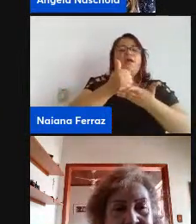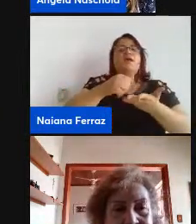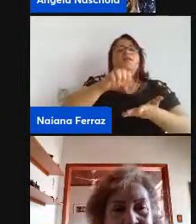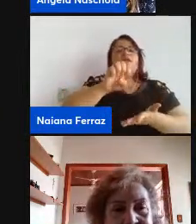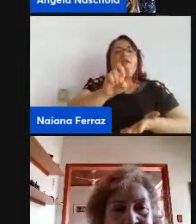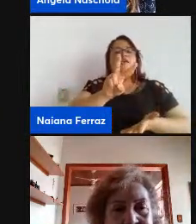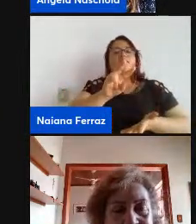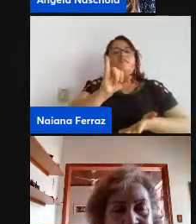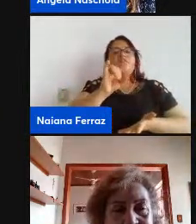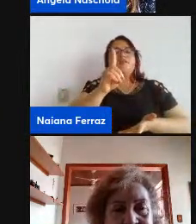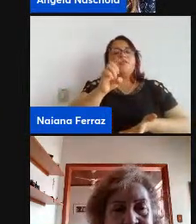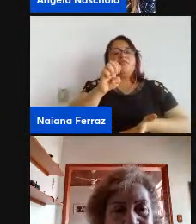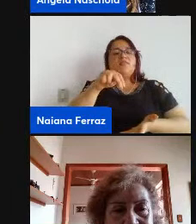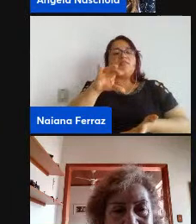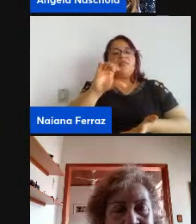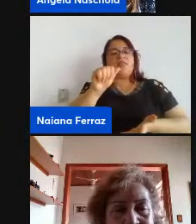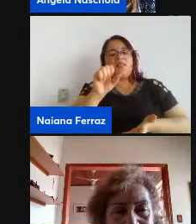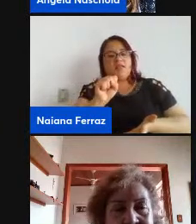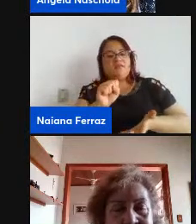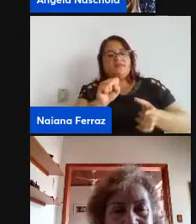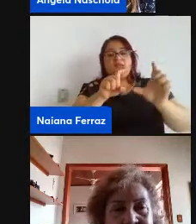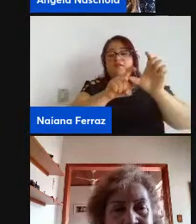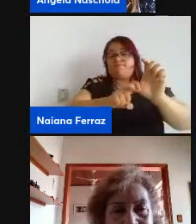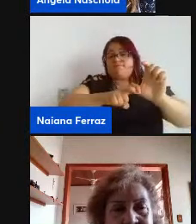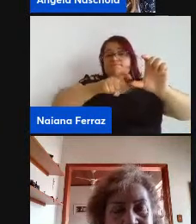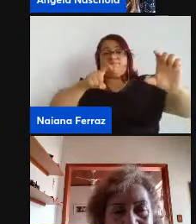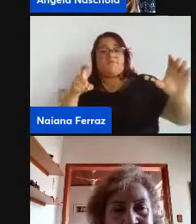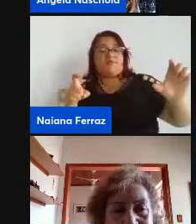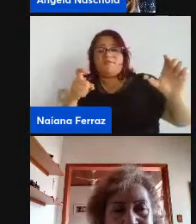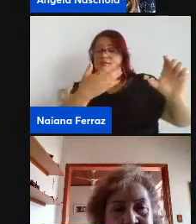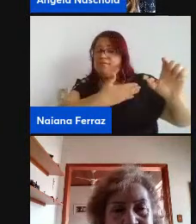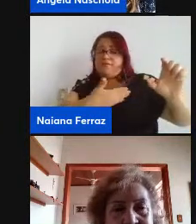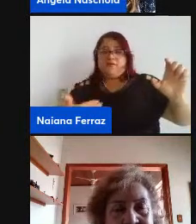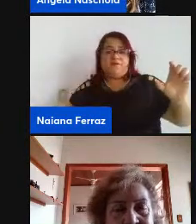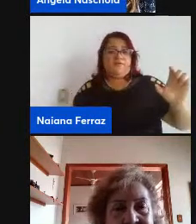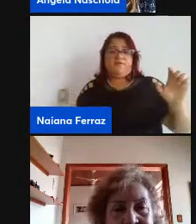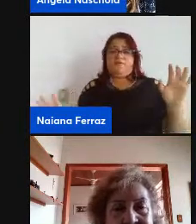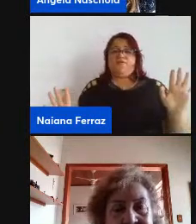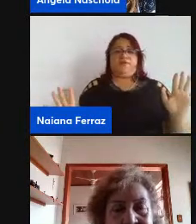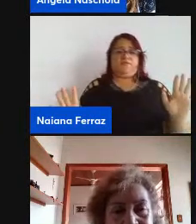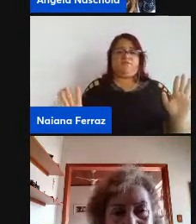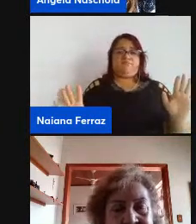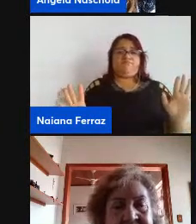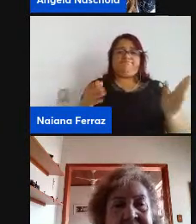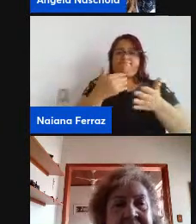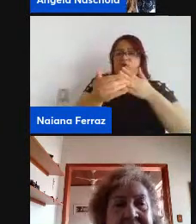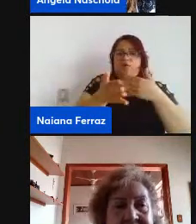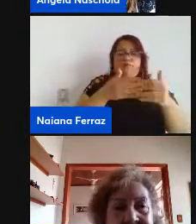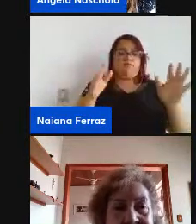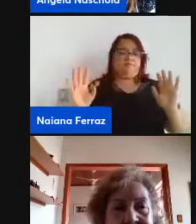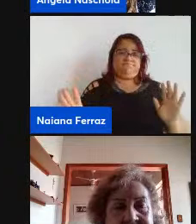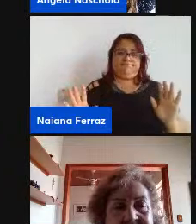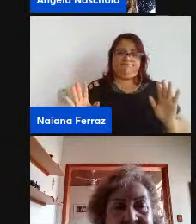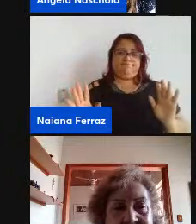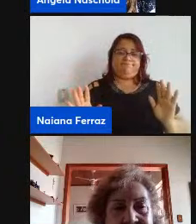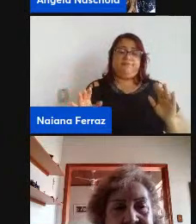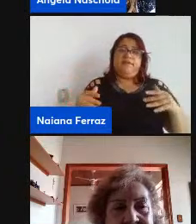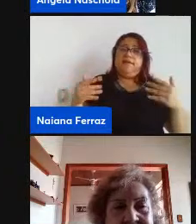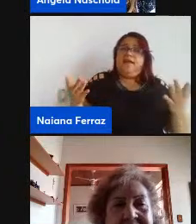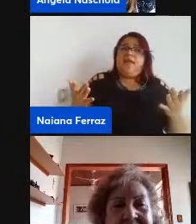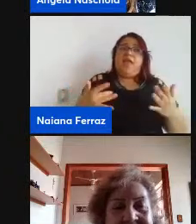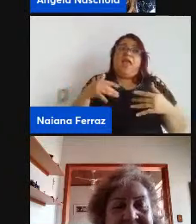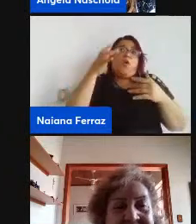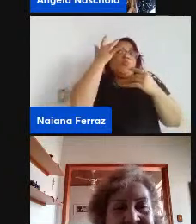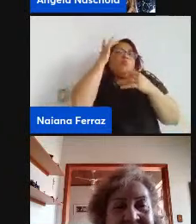que independe do governo, desse, do outro. Acidentalmente, eu não sei